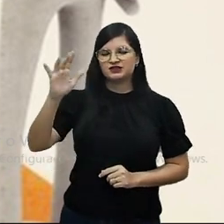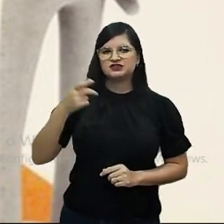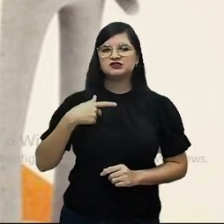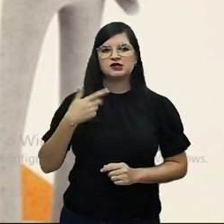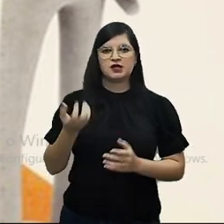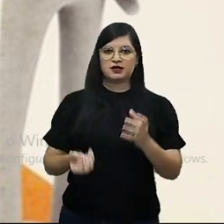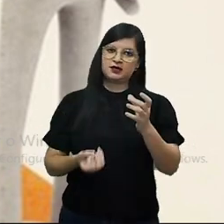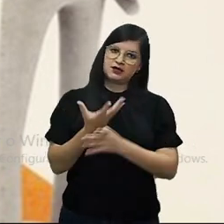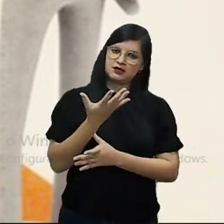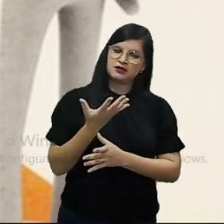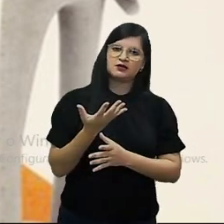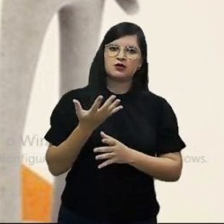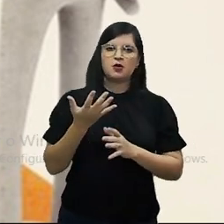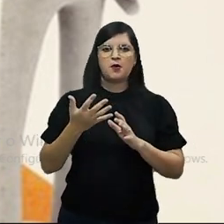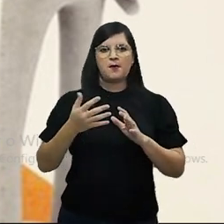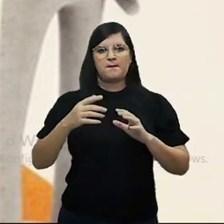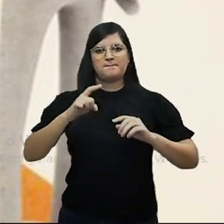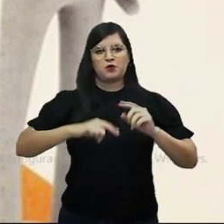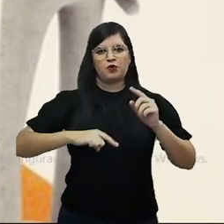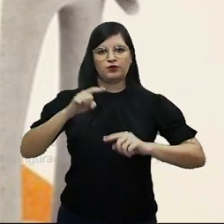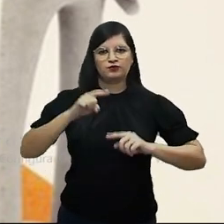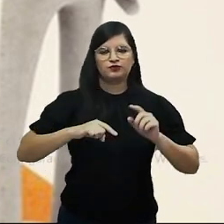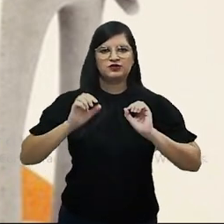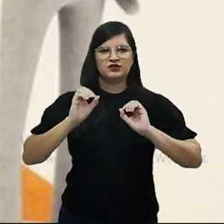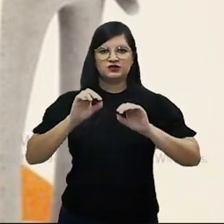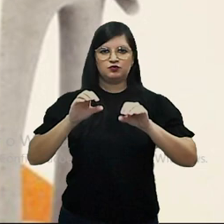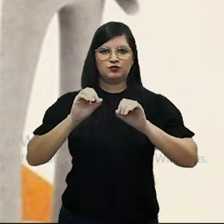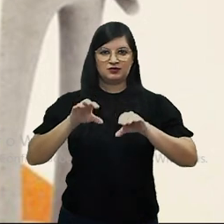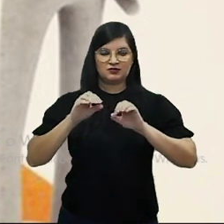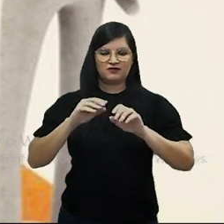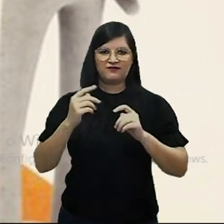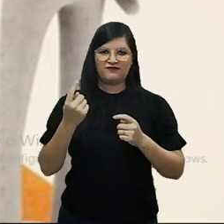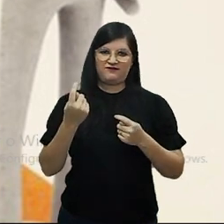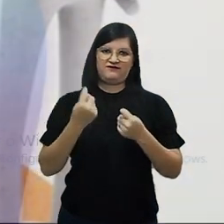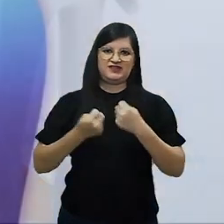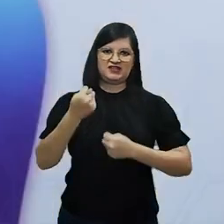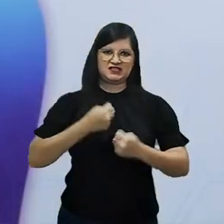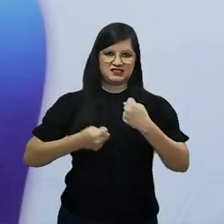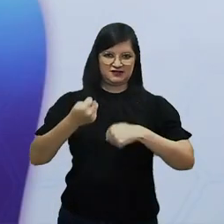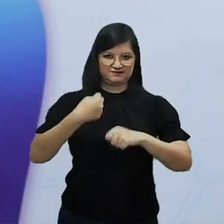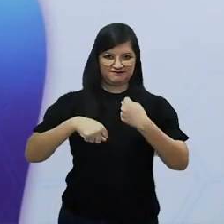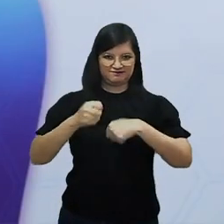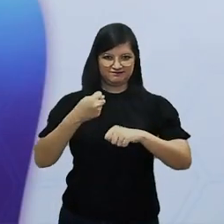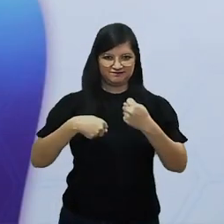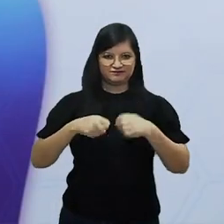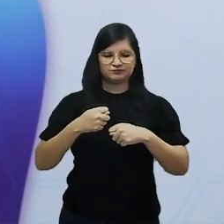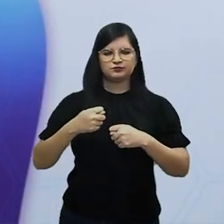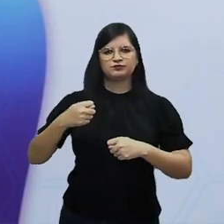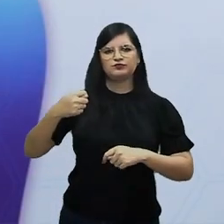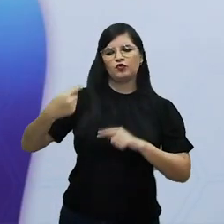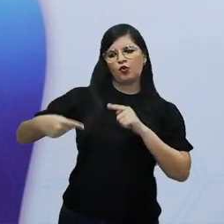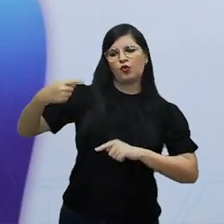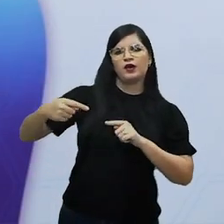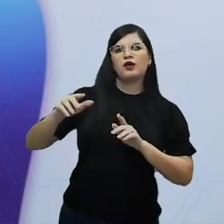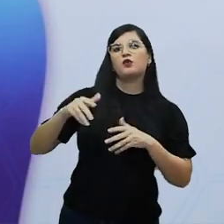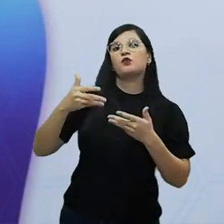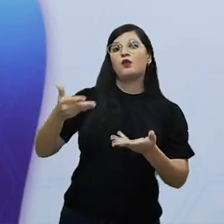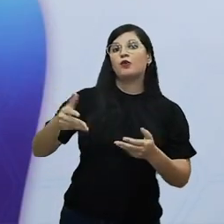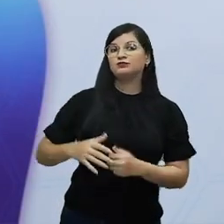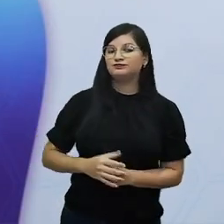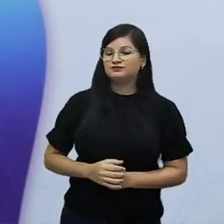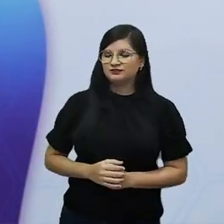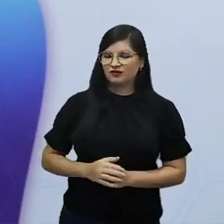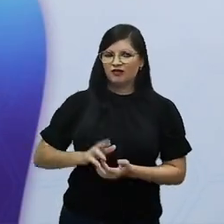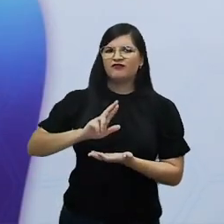querendo criar um produto voltado à educação financeira, certo? Quais seriam os concorrentes que você tem? Então, você teria